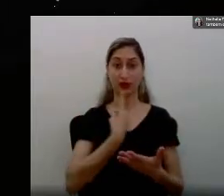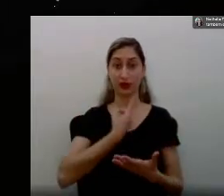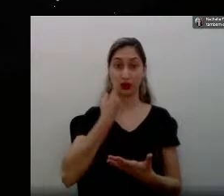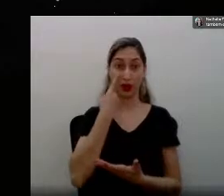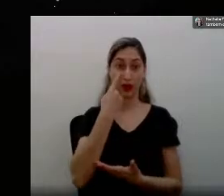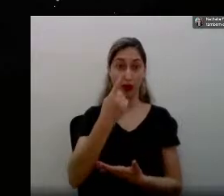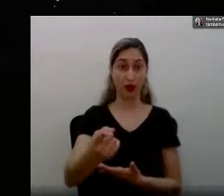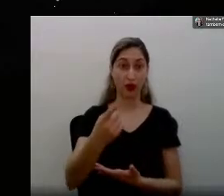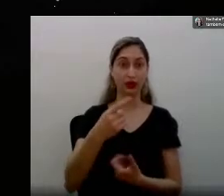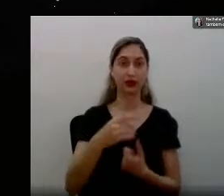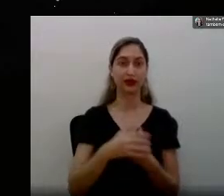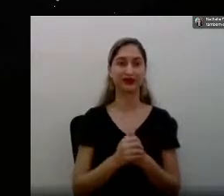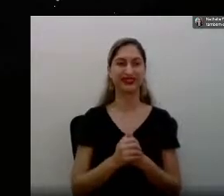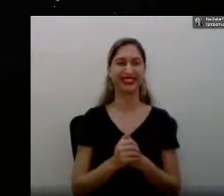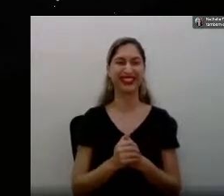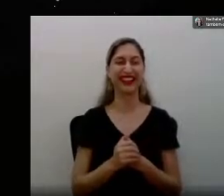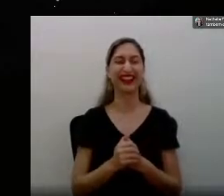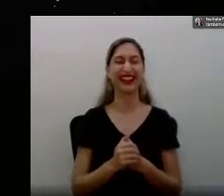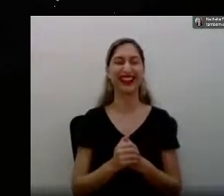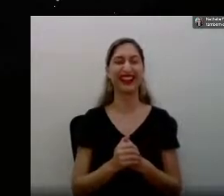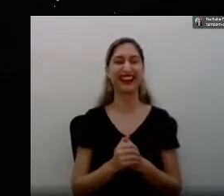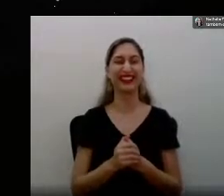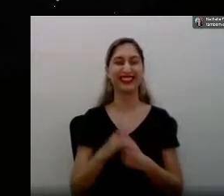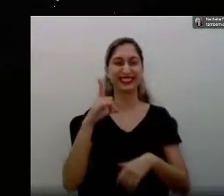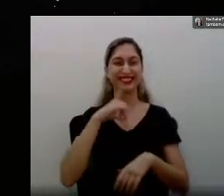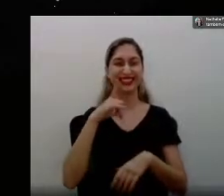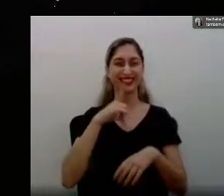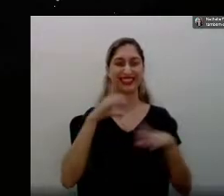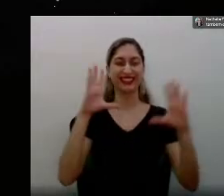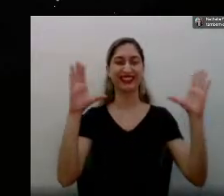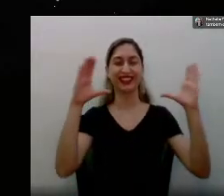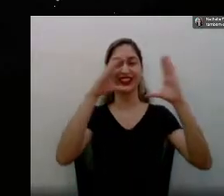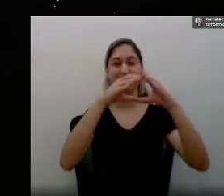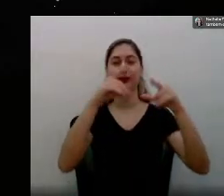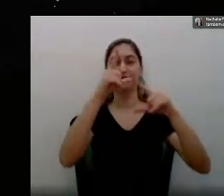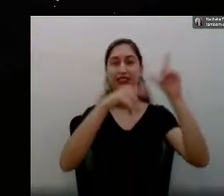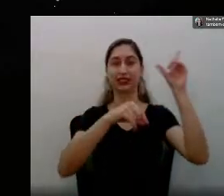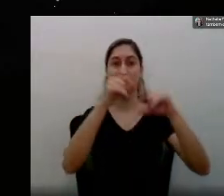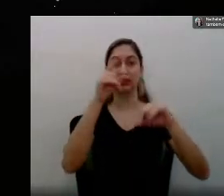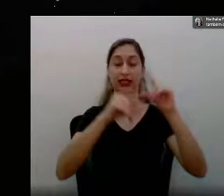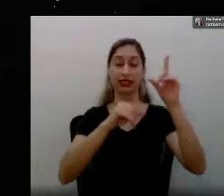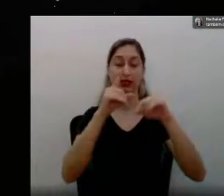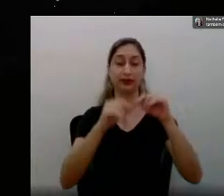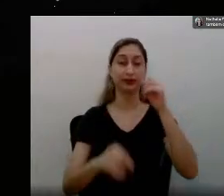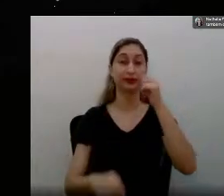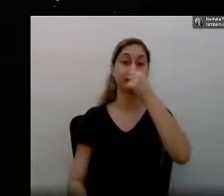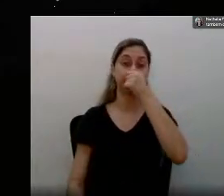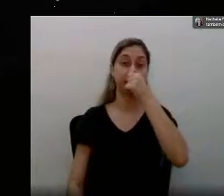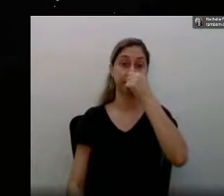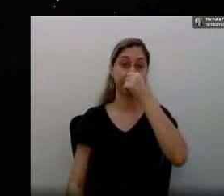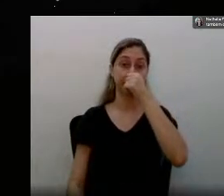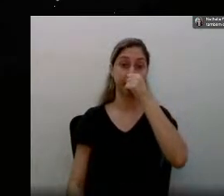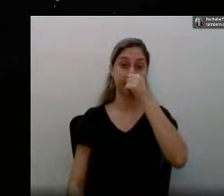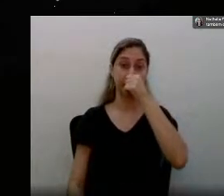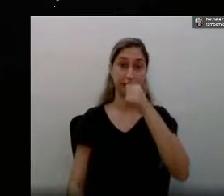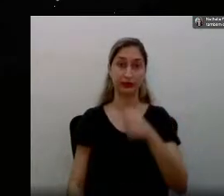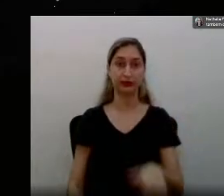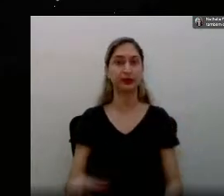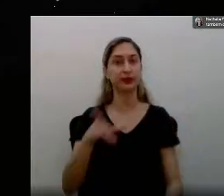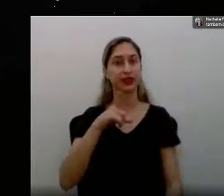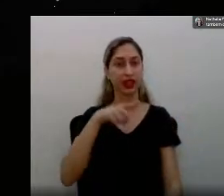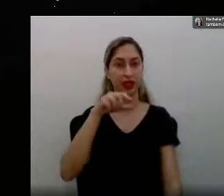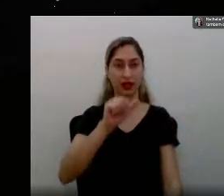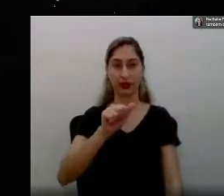em cima de é quatro é de equações do Zodíaco né a aqui a gente tem Aldebaran